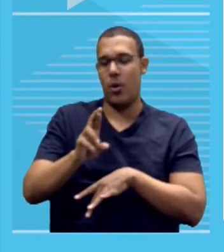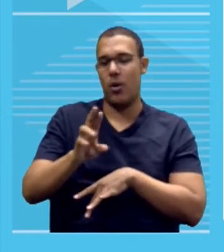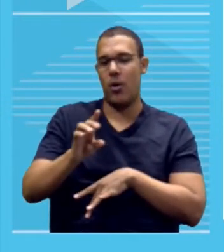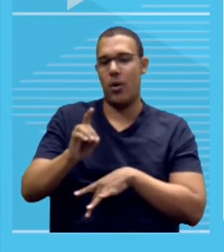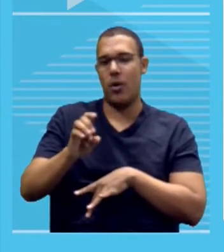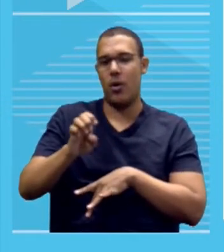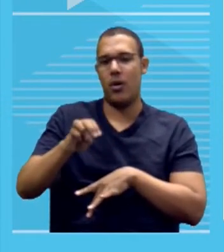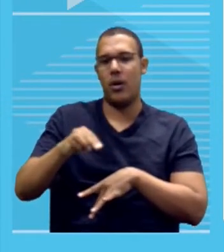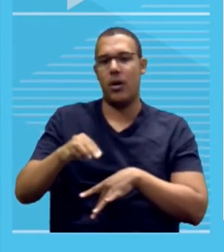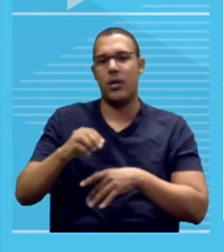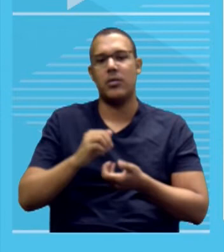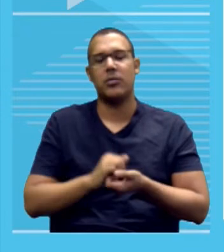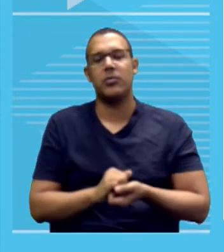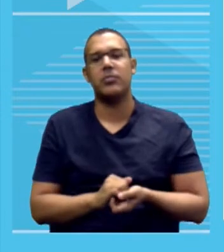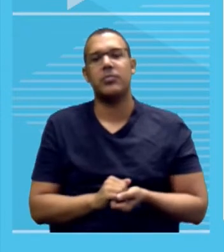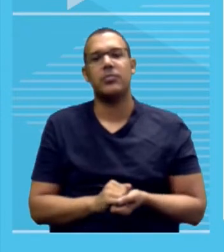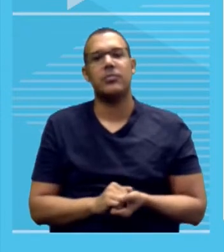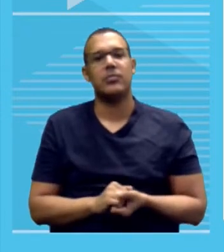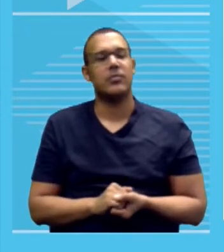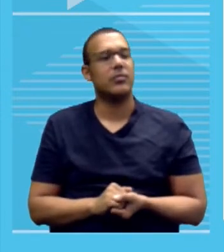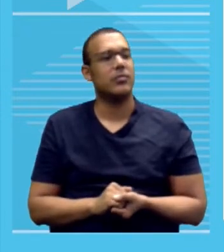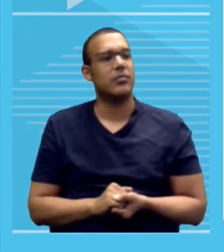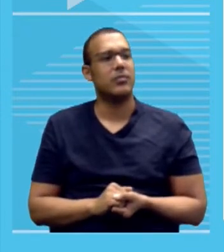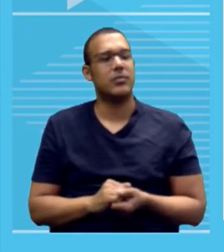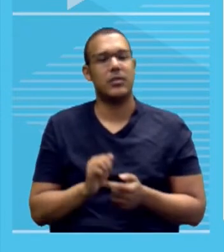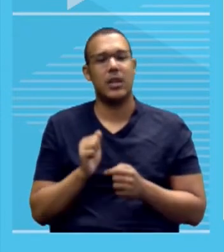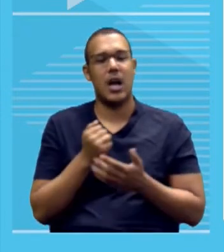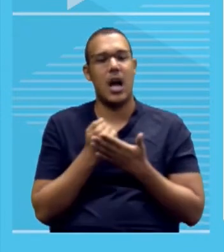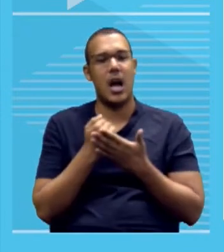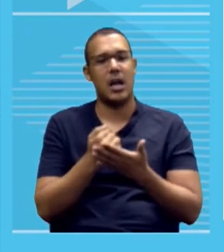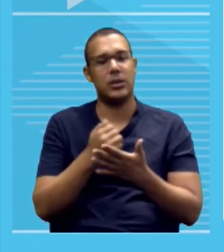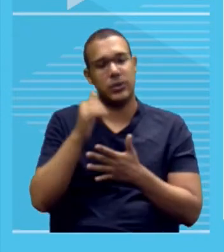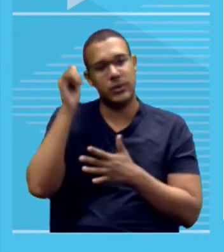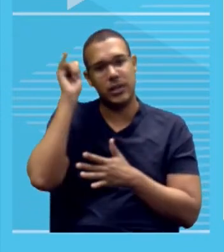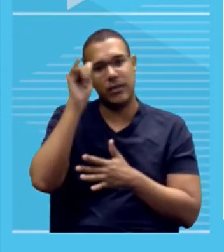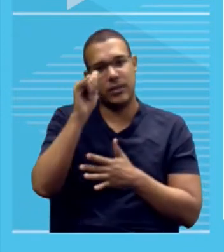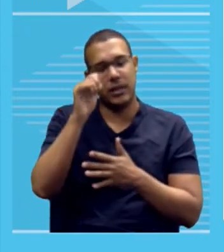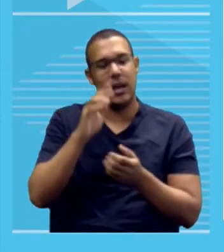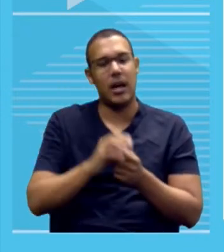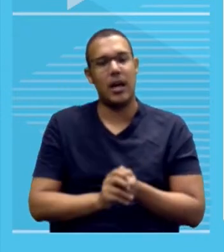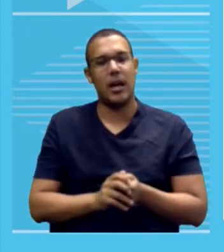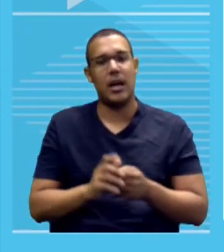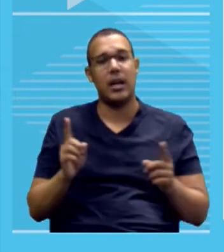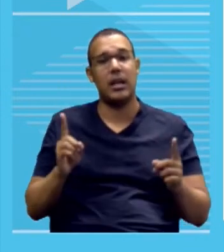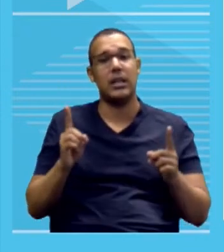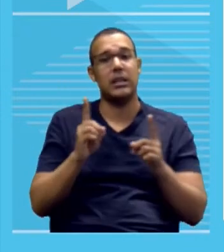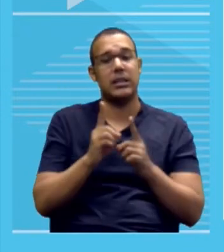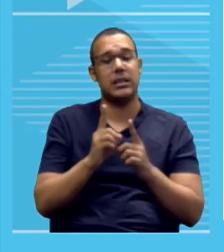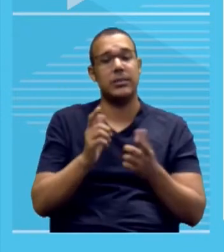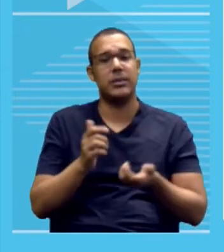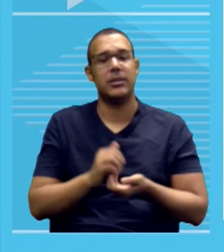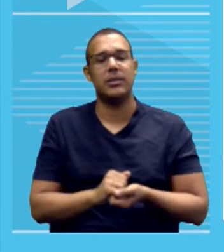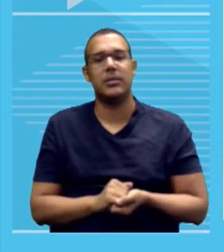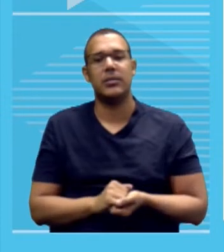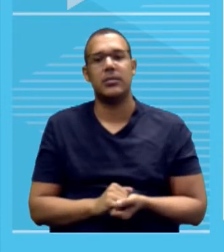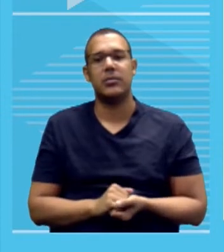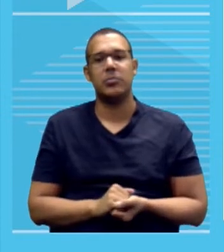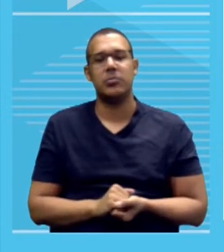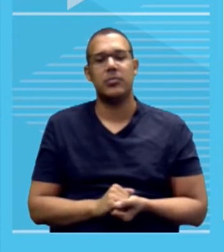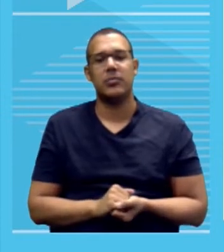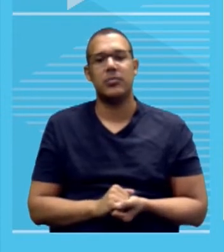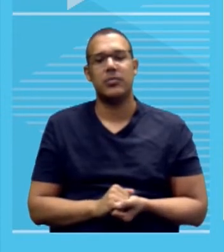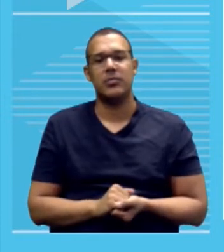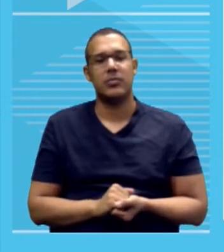só ilumine ajude a prevenir reduza as cáries contém